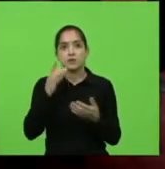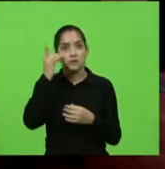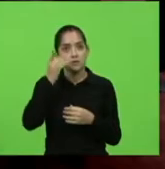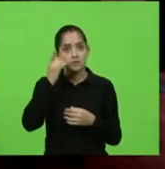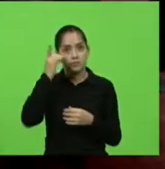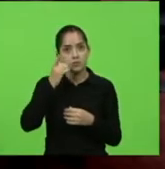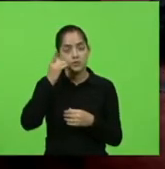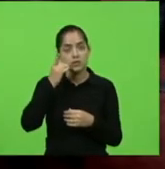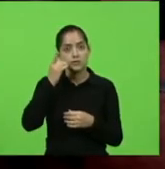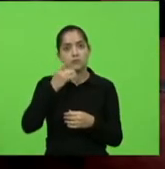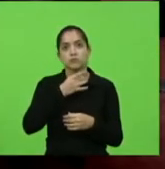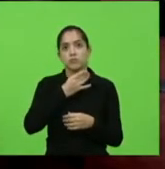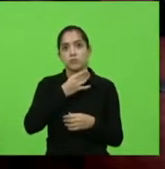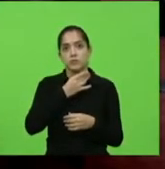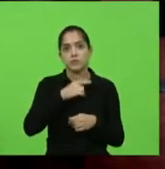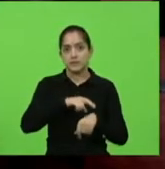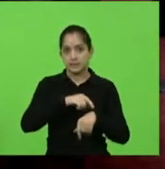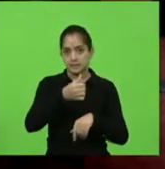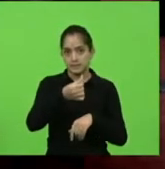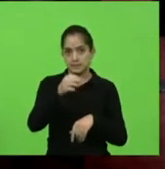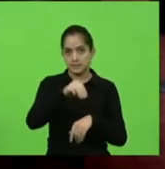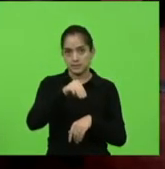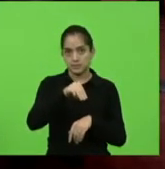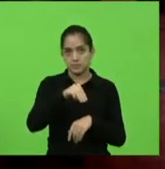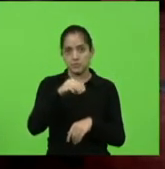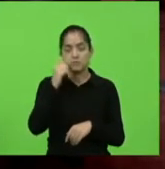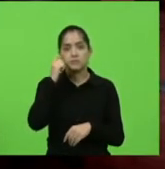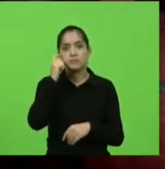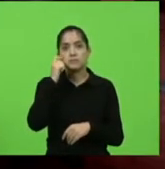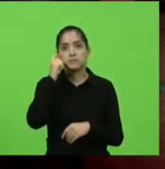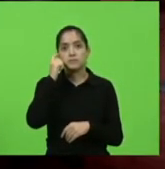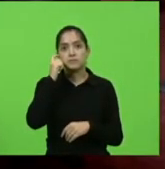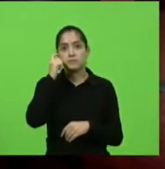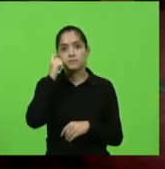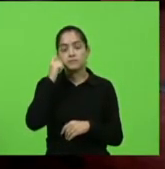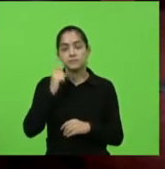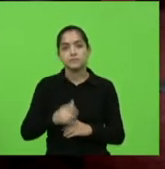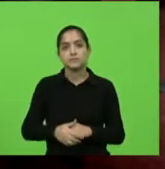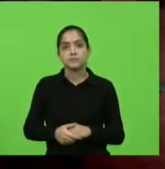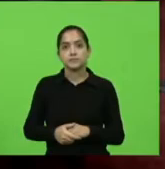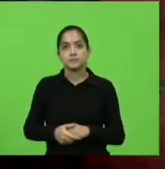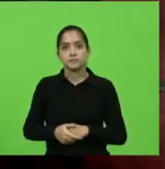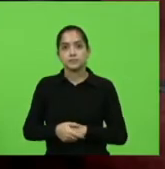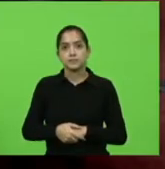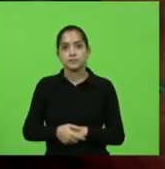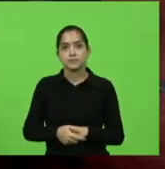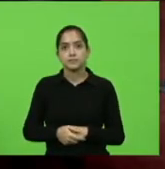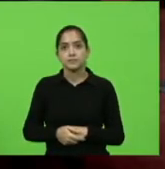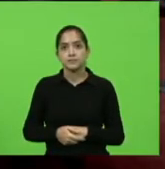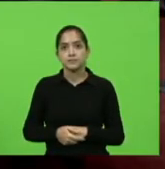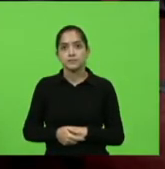Valdir Cobalcini, por 6 minutos e 10 segundos, deputado. Muito obrigado,